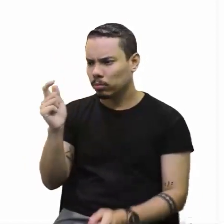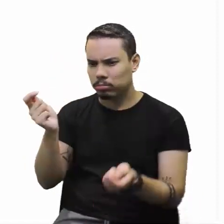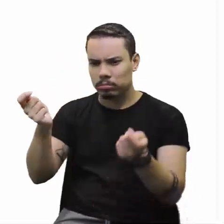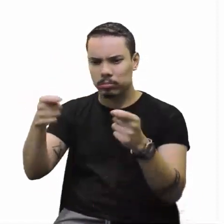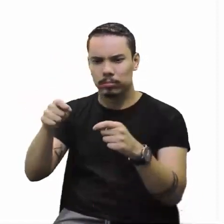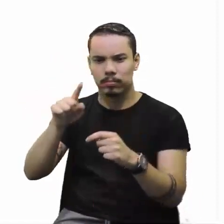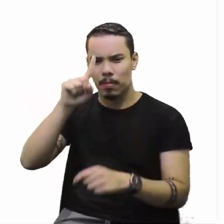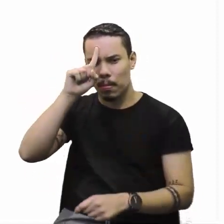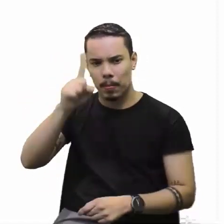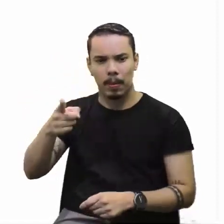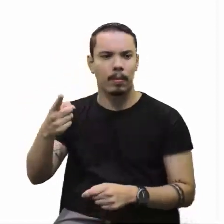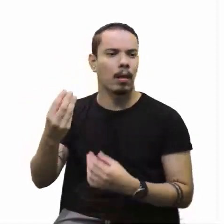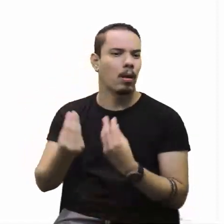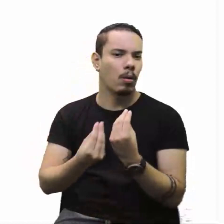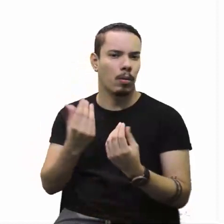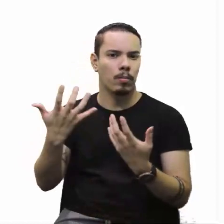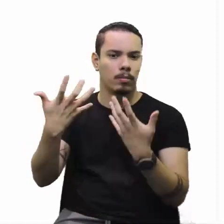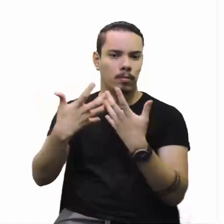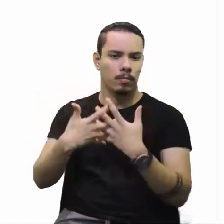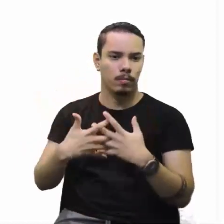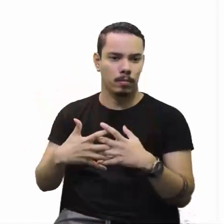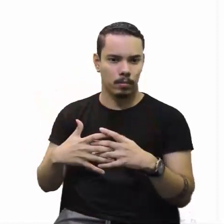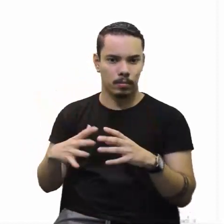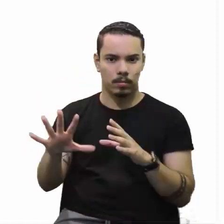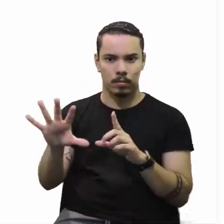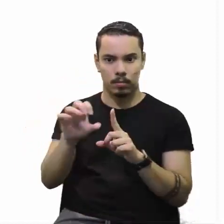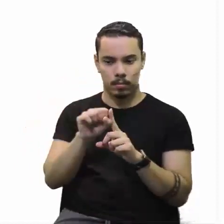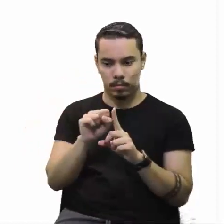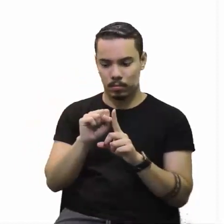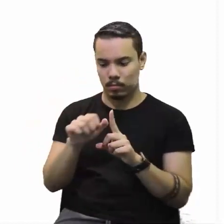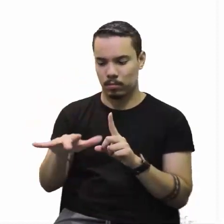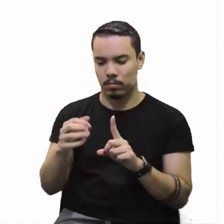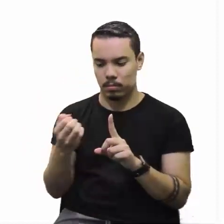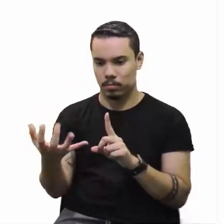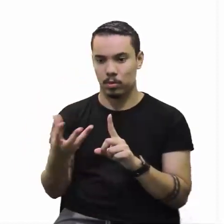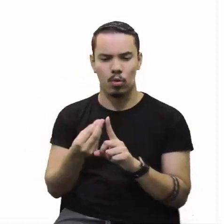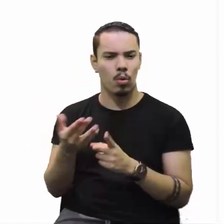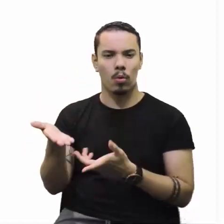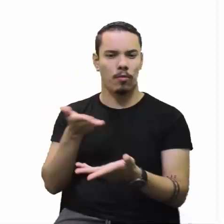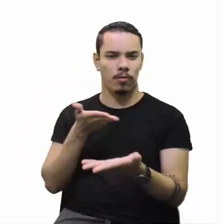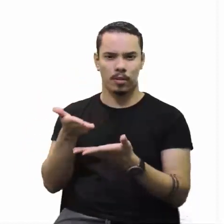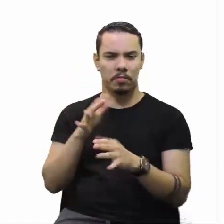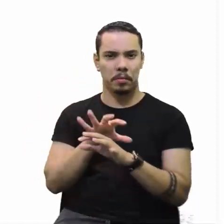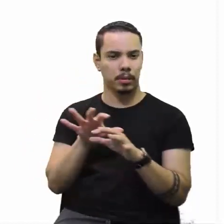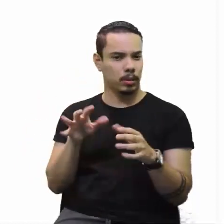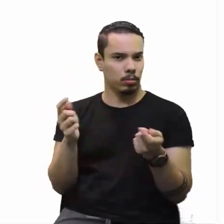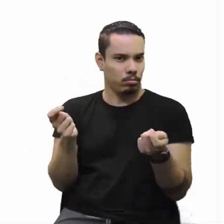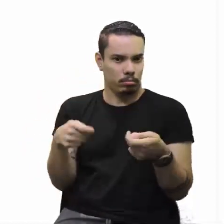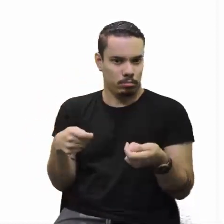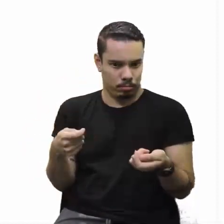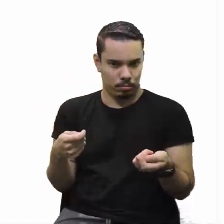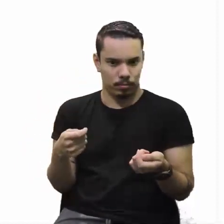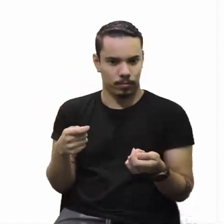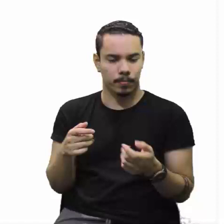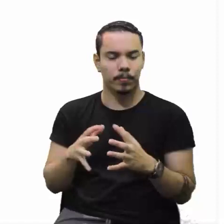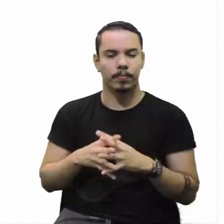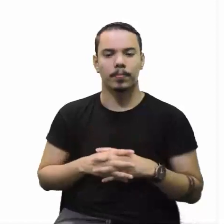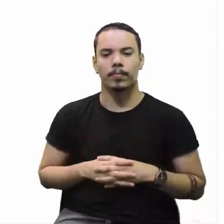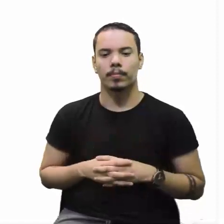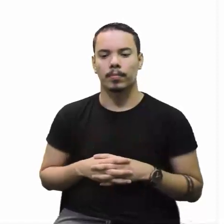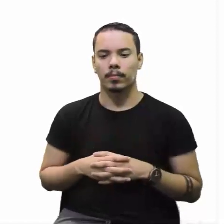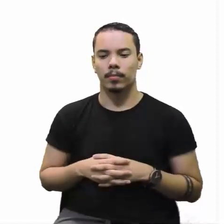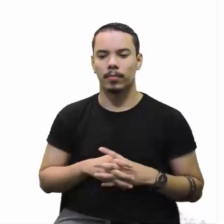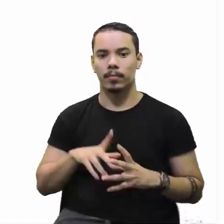ser mandado direto de emissor para receptor e receptor para outro receptor e assim por diante.